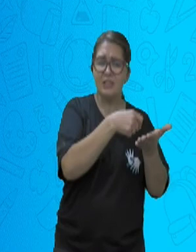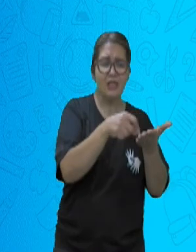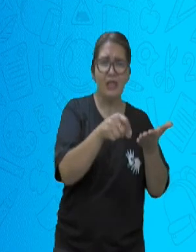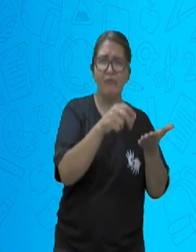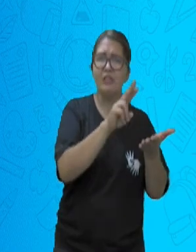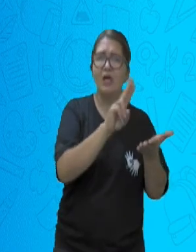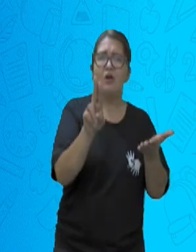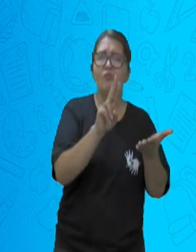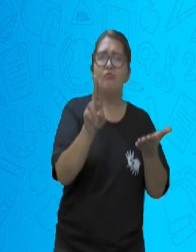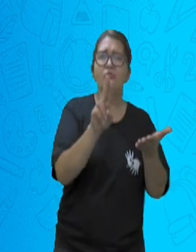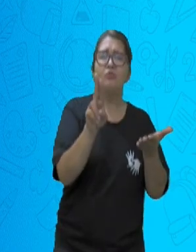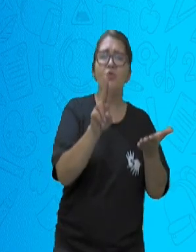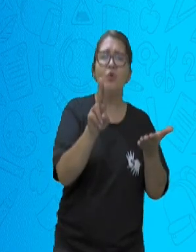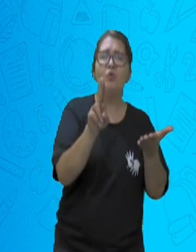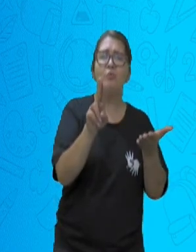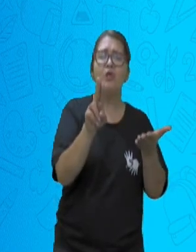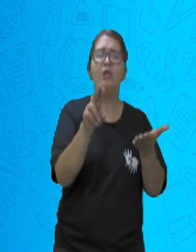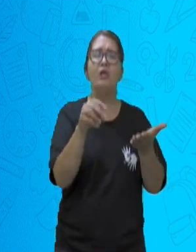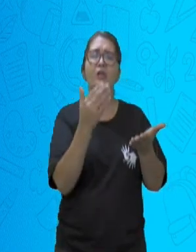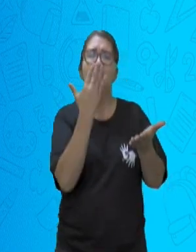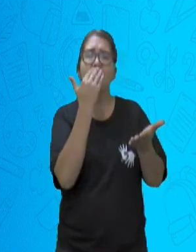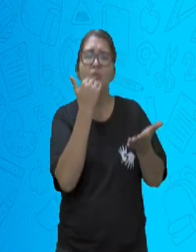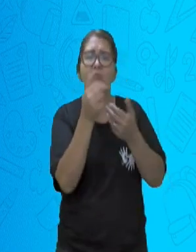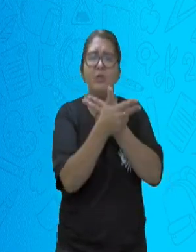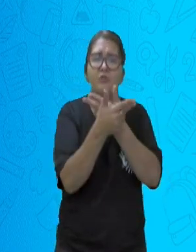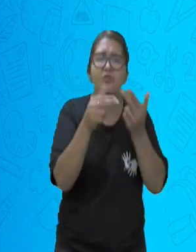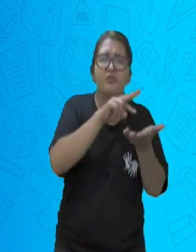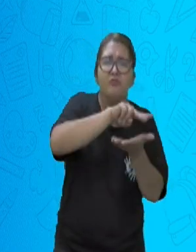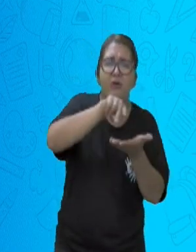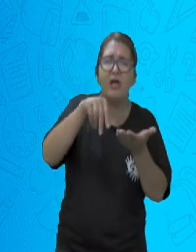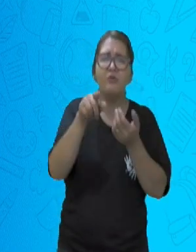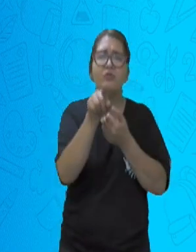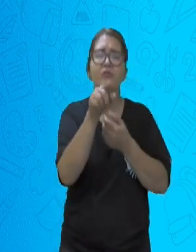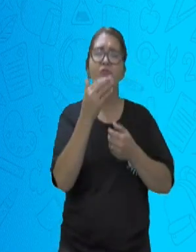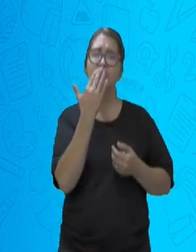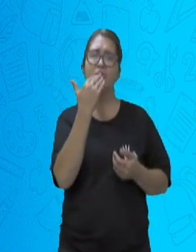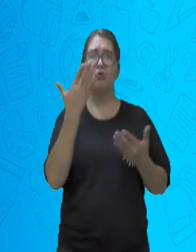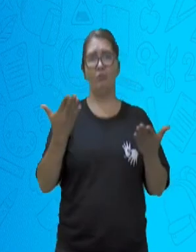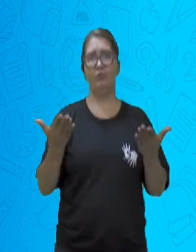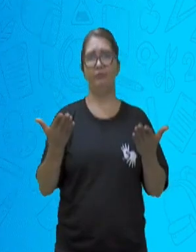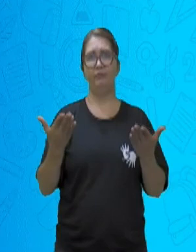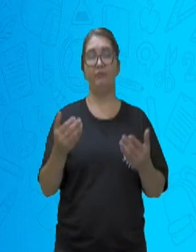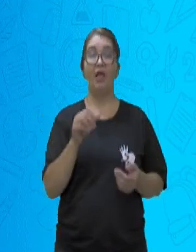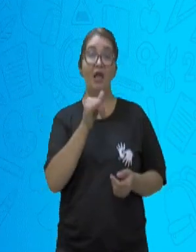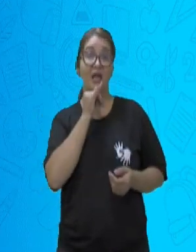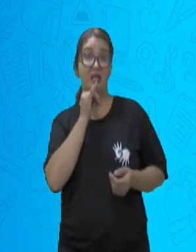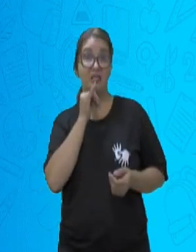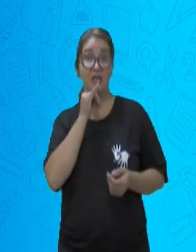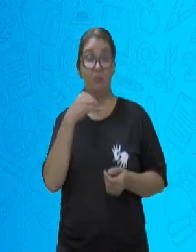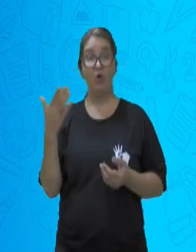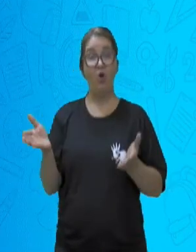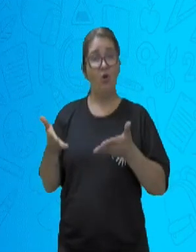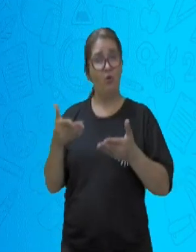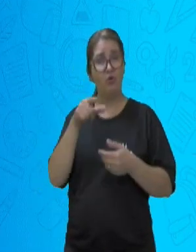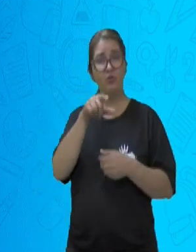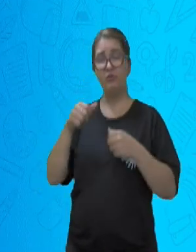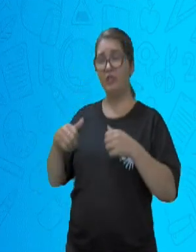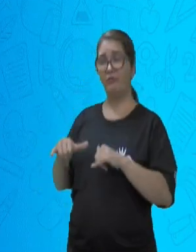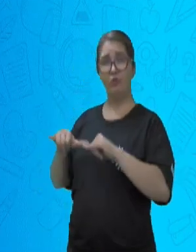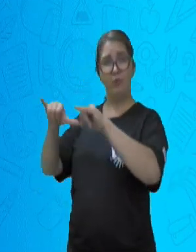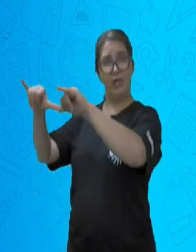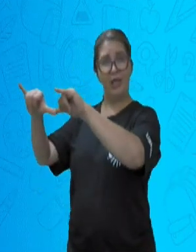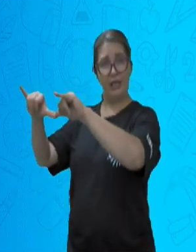das origens. Professora, como eu vou fazer isso? É só analisar. Por exemplo, você comprou hoje, foi ao mercado, comprou